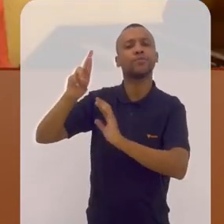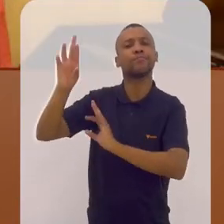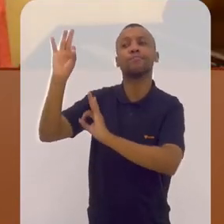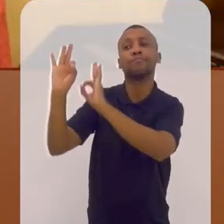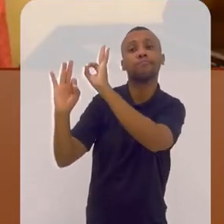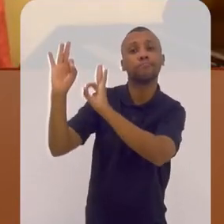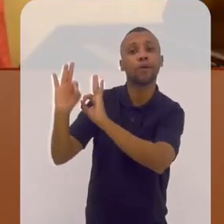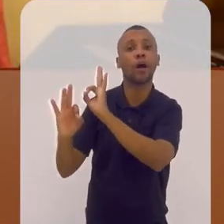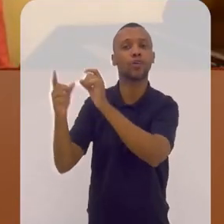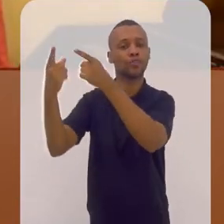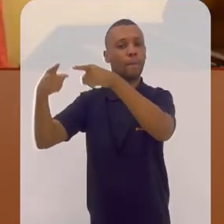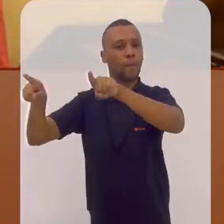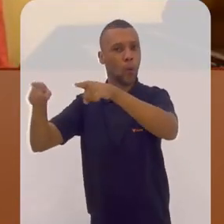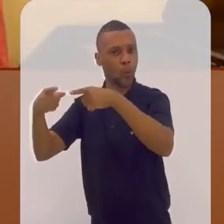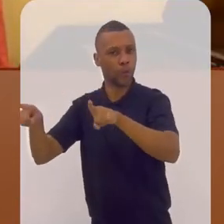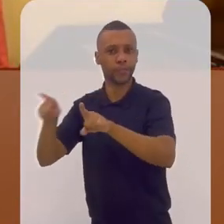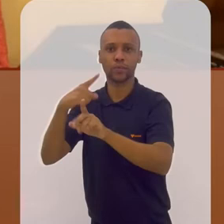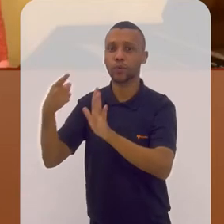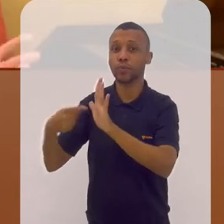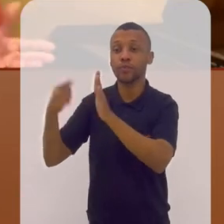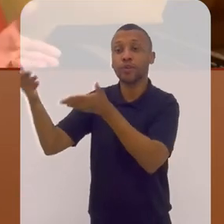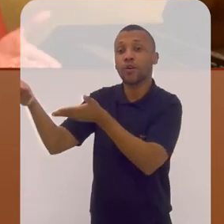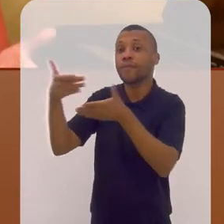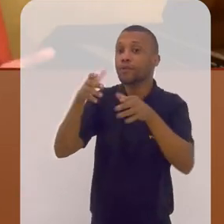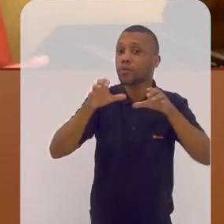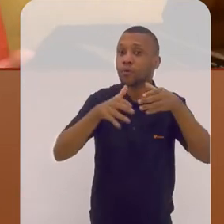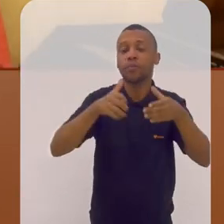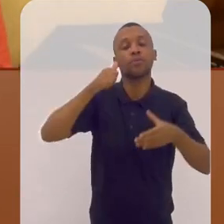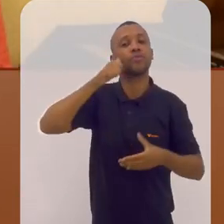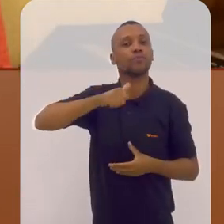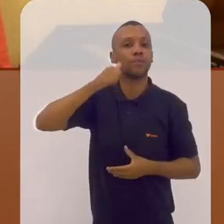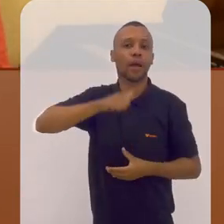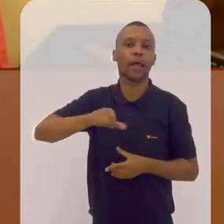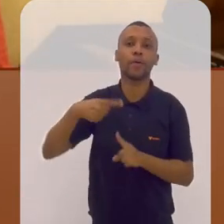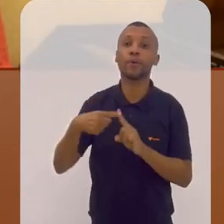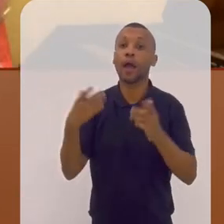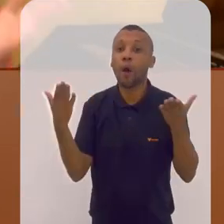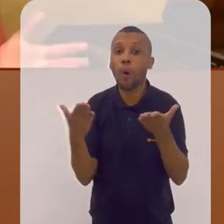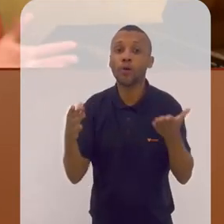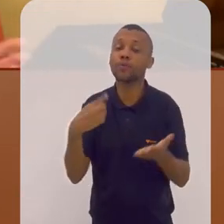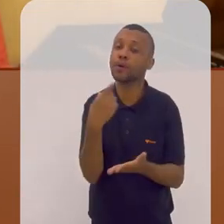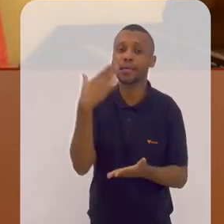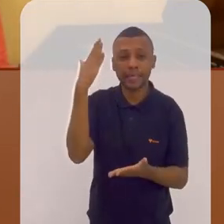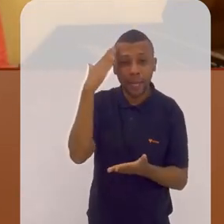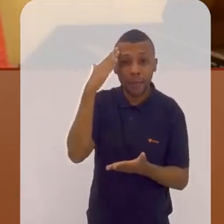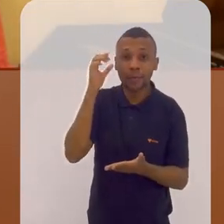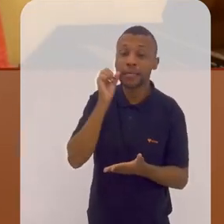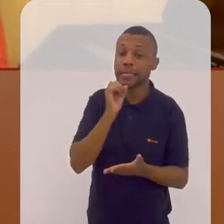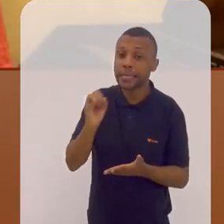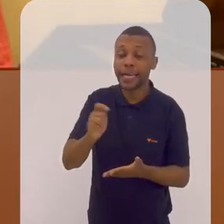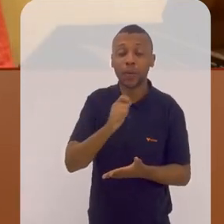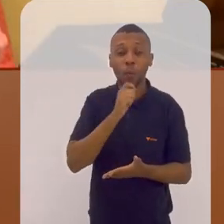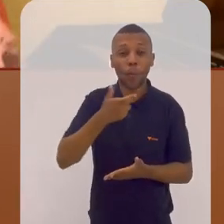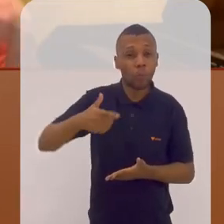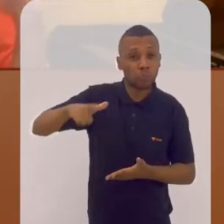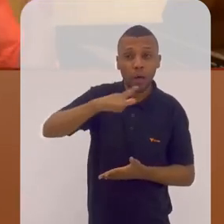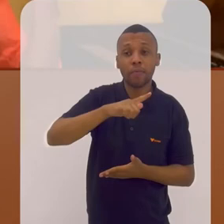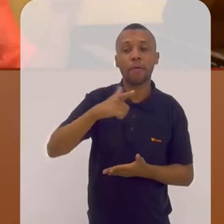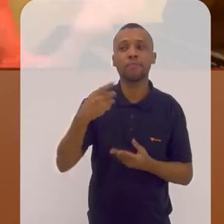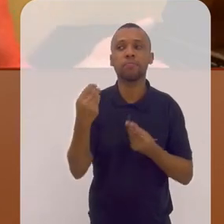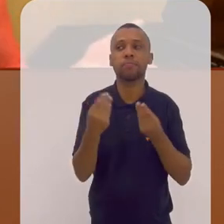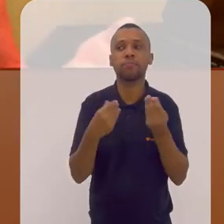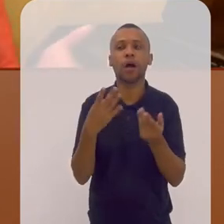dos programadores de música, né? De trazer as mulheres, porque hoje em dia a gente sabe que se elas não